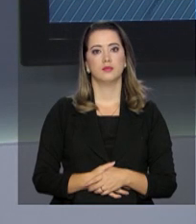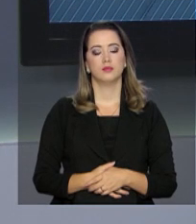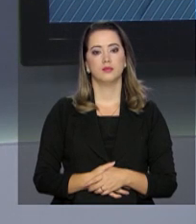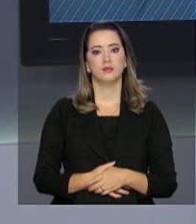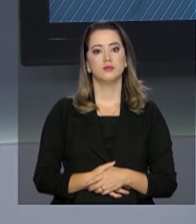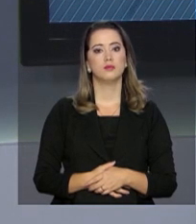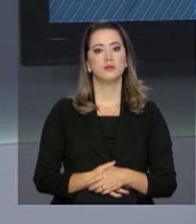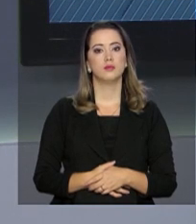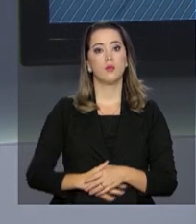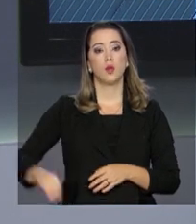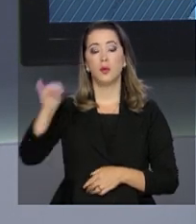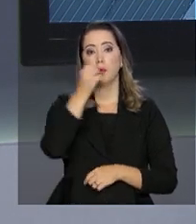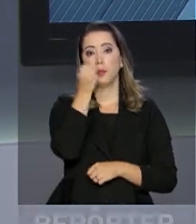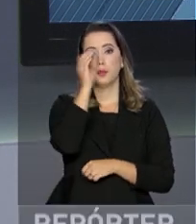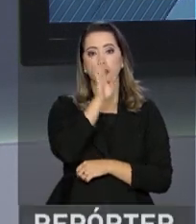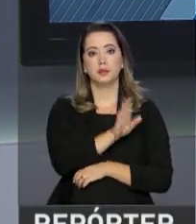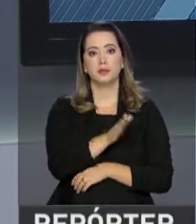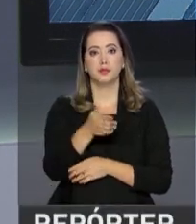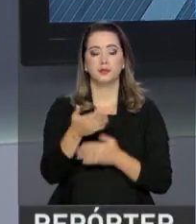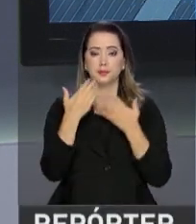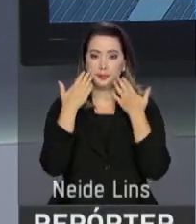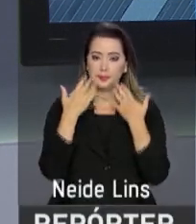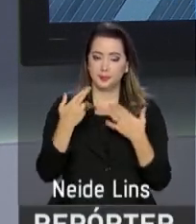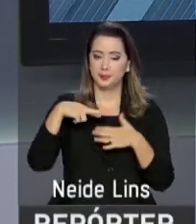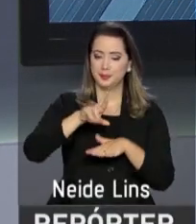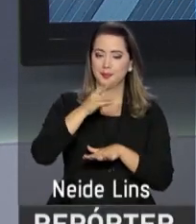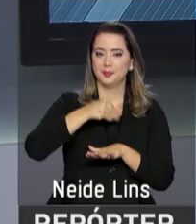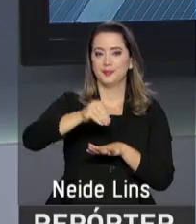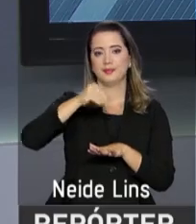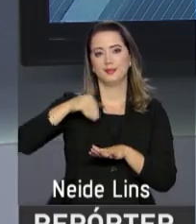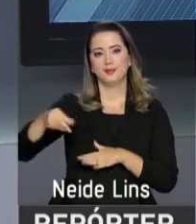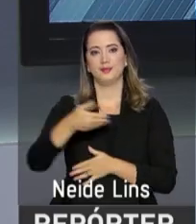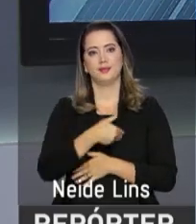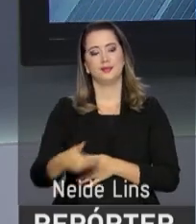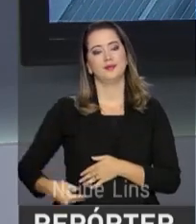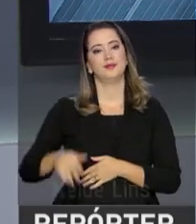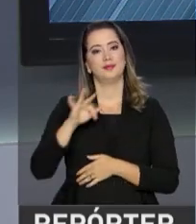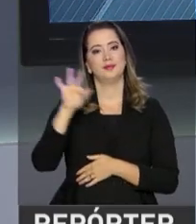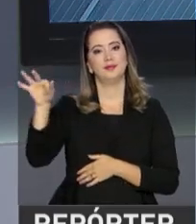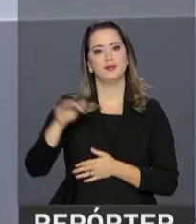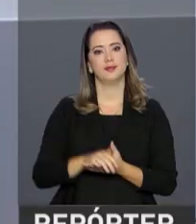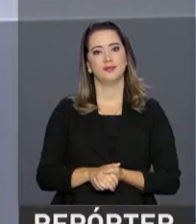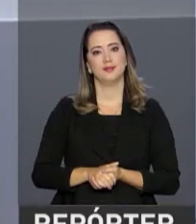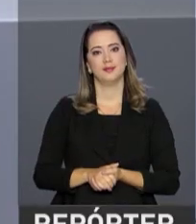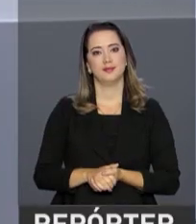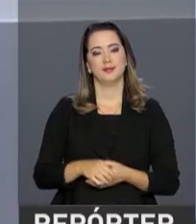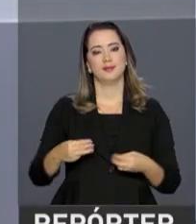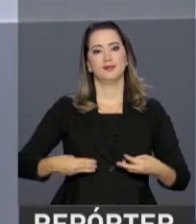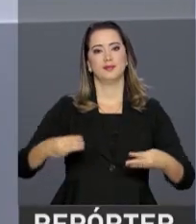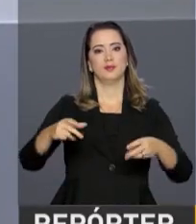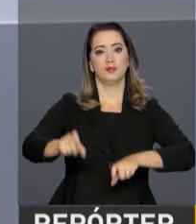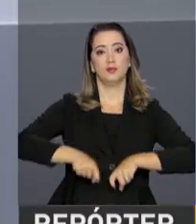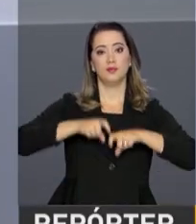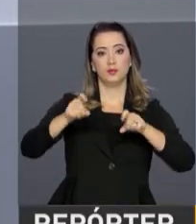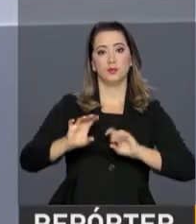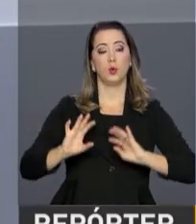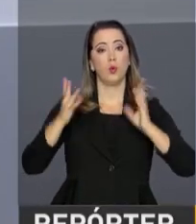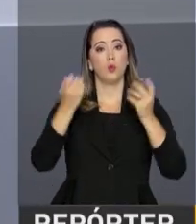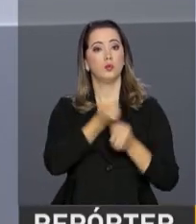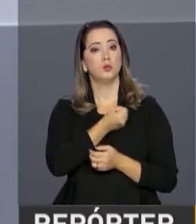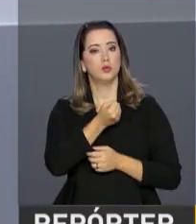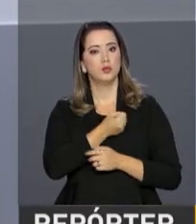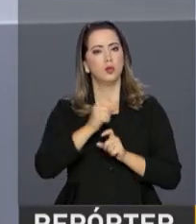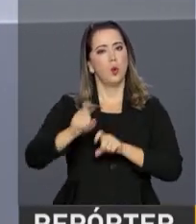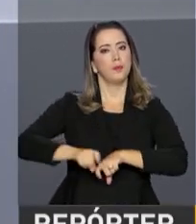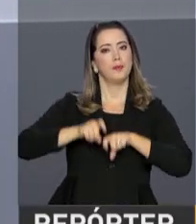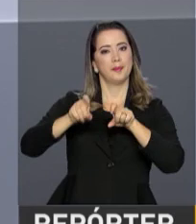olá boa tarde no ar o repórter nbr com as notícias do governo federal o ministério da agricultura comemora